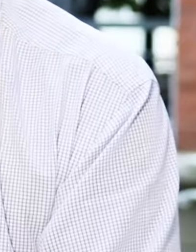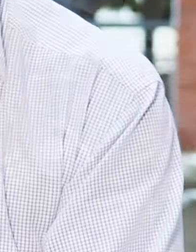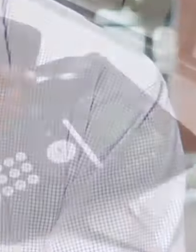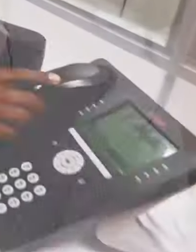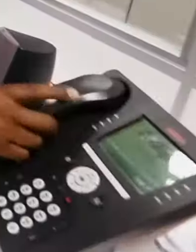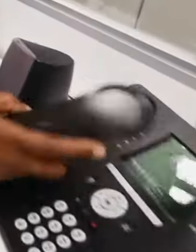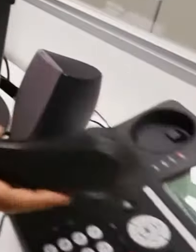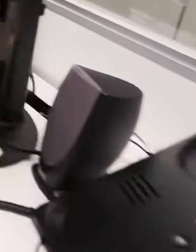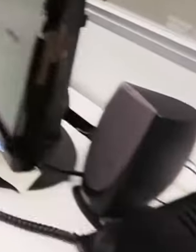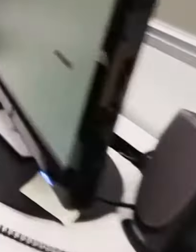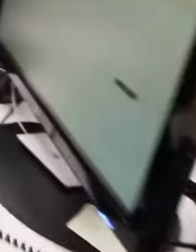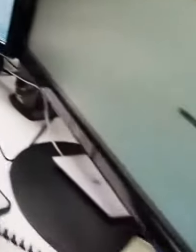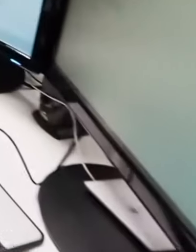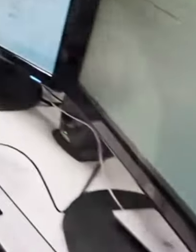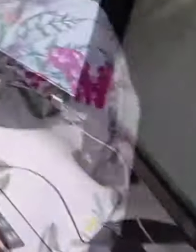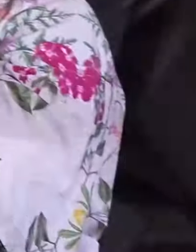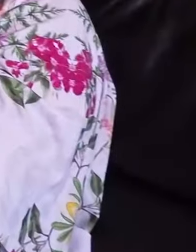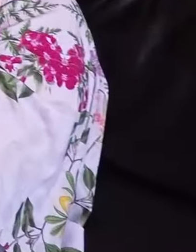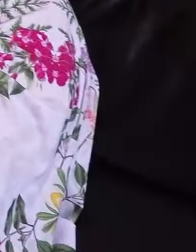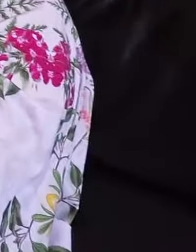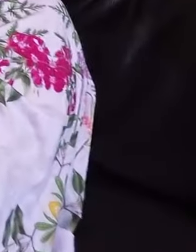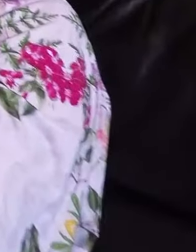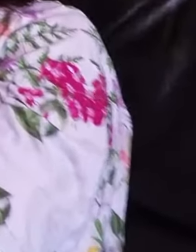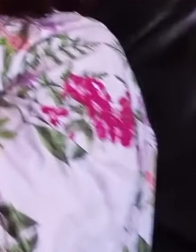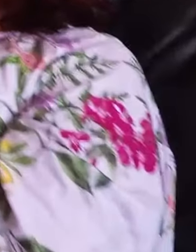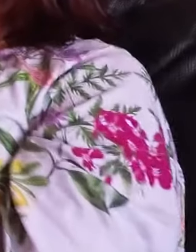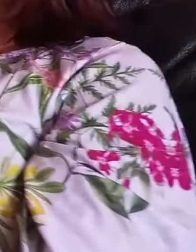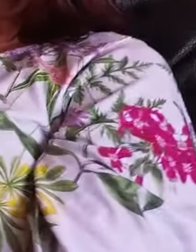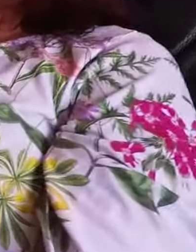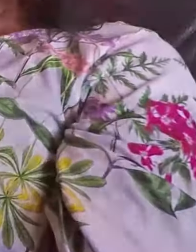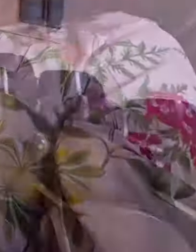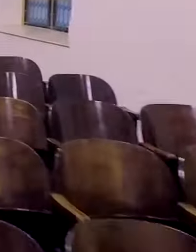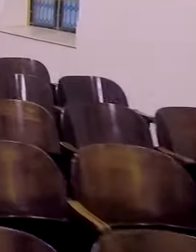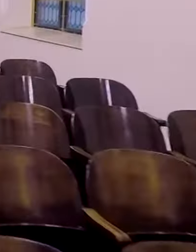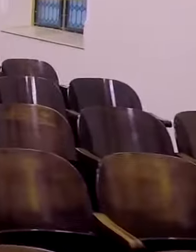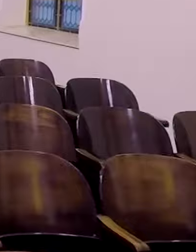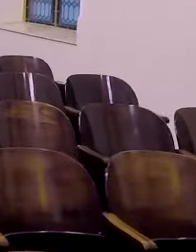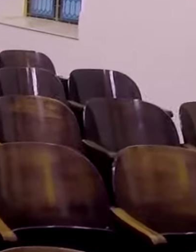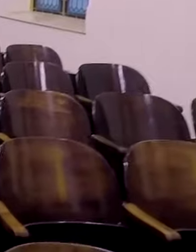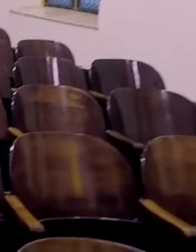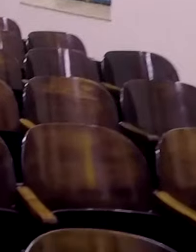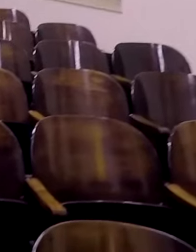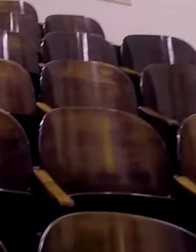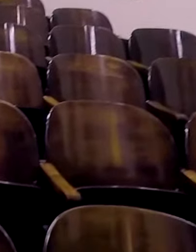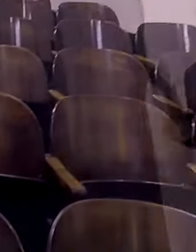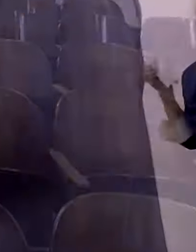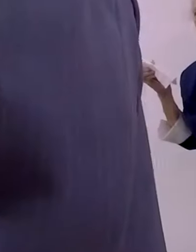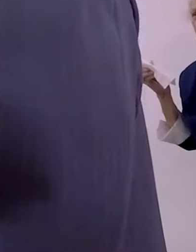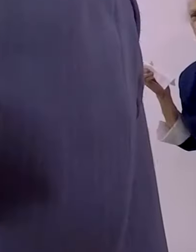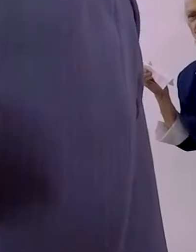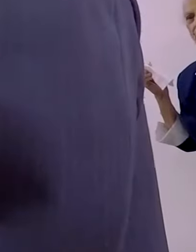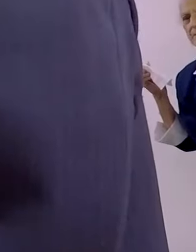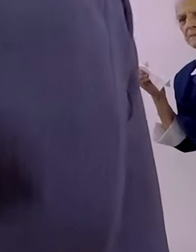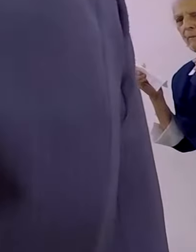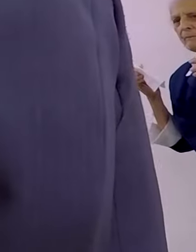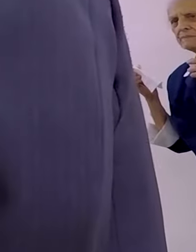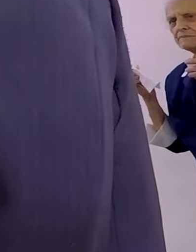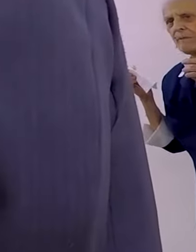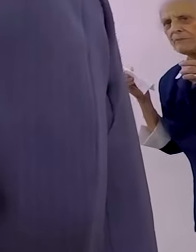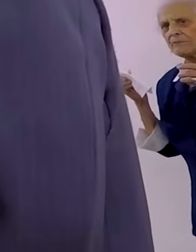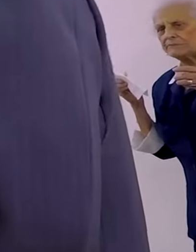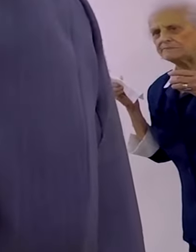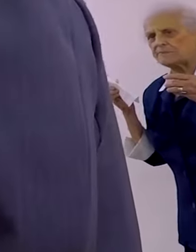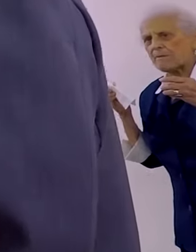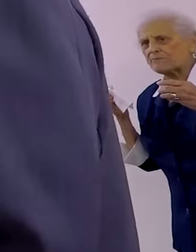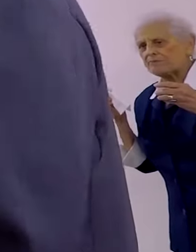trabalho com os casais. No trabalho, com a família, na igreja, Luiz é assim, aquele tipo de pessoa em